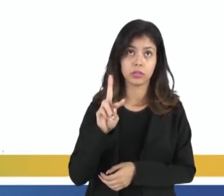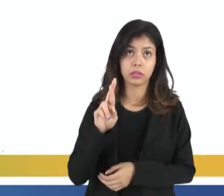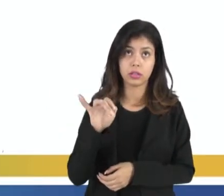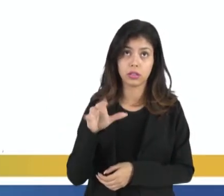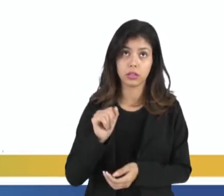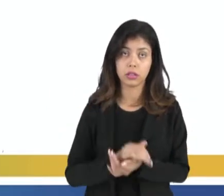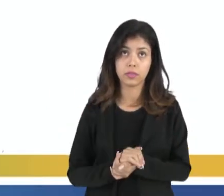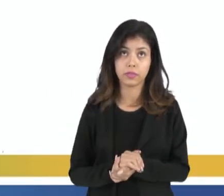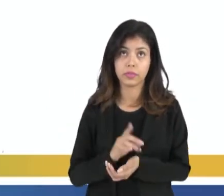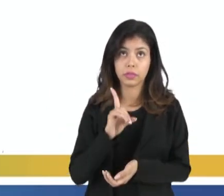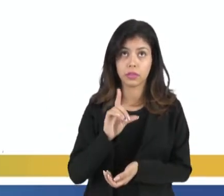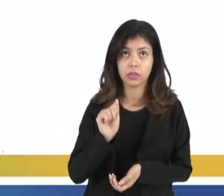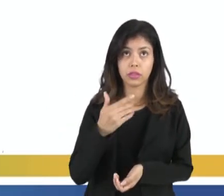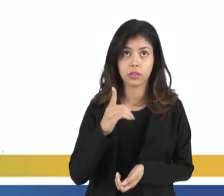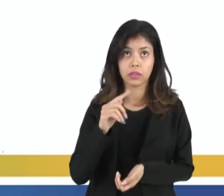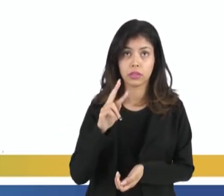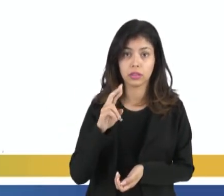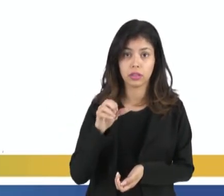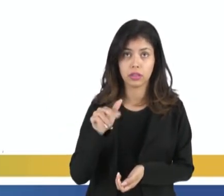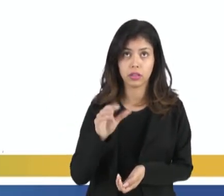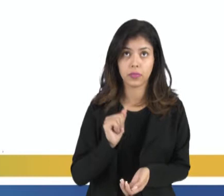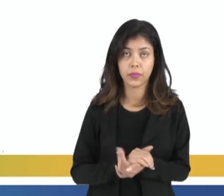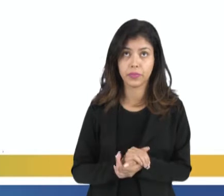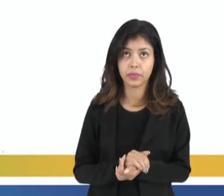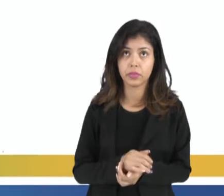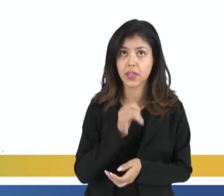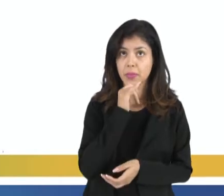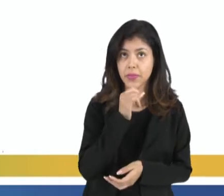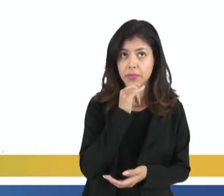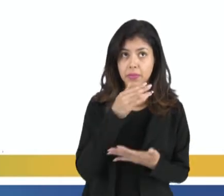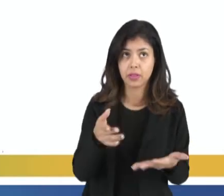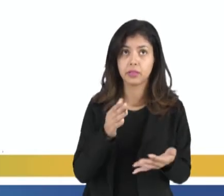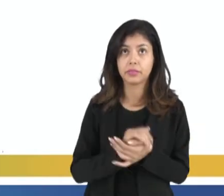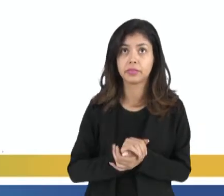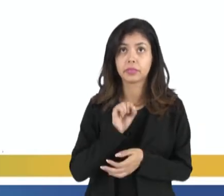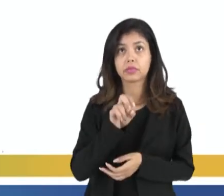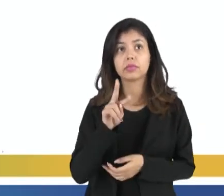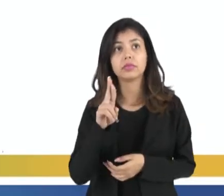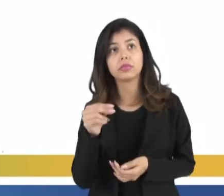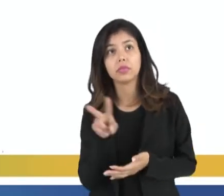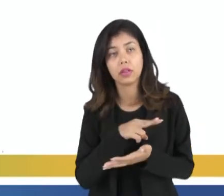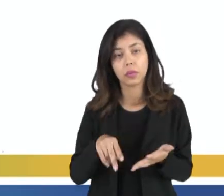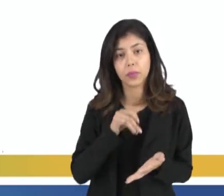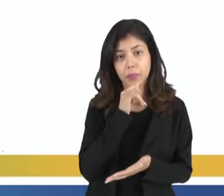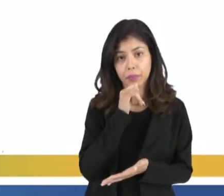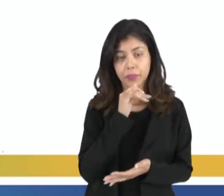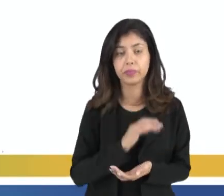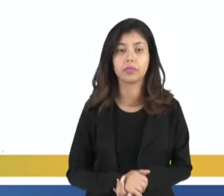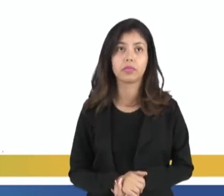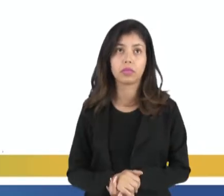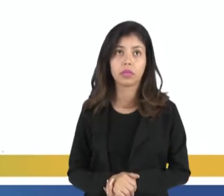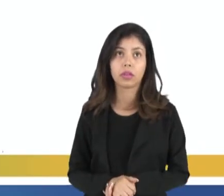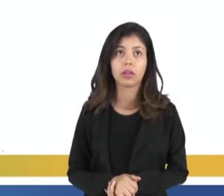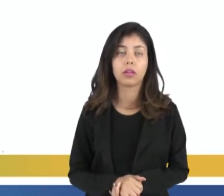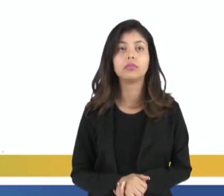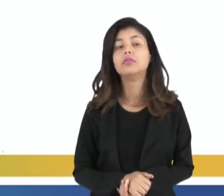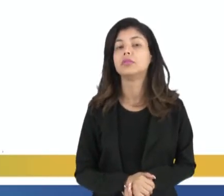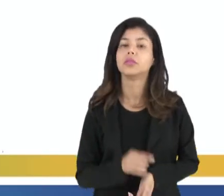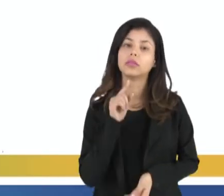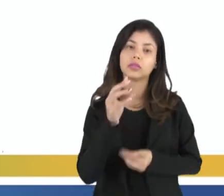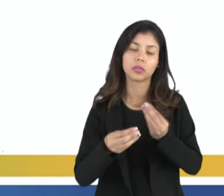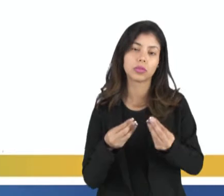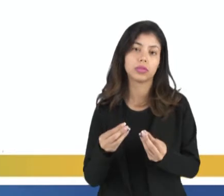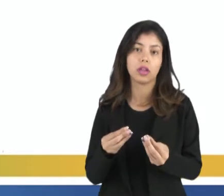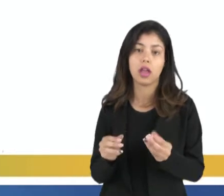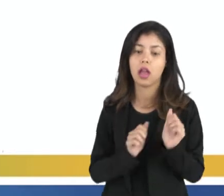suspensão voluntária da descrença. Para exemplificar essa suspensão, vamos ver aqui alguns exemplos. Então, no momento que